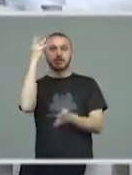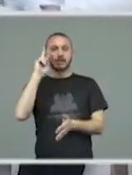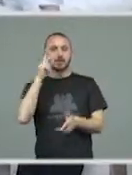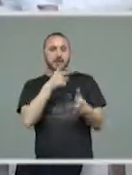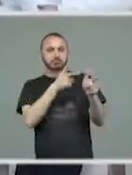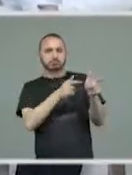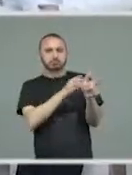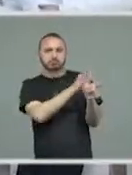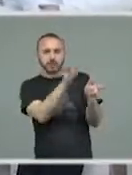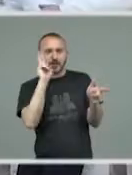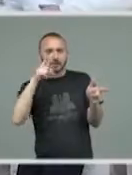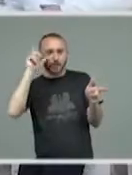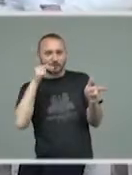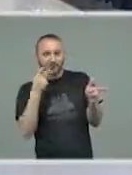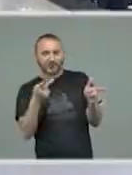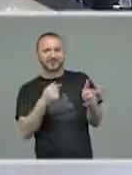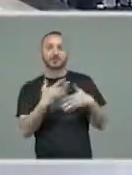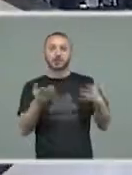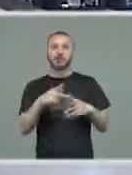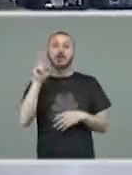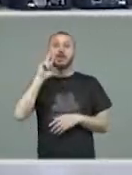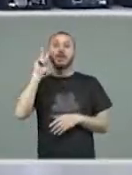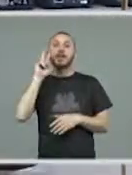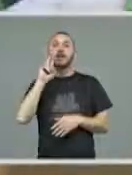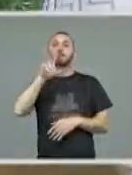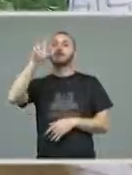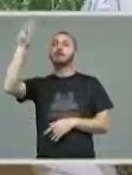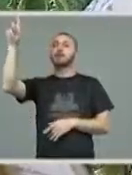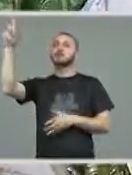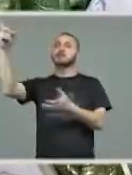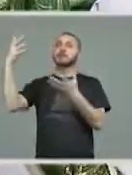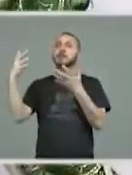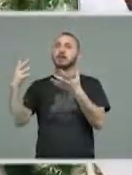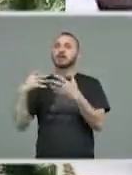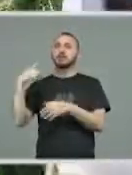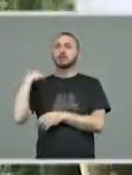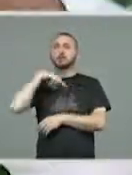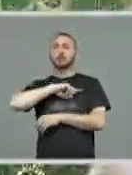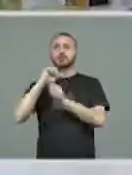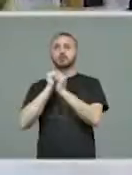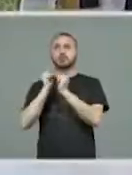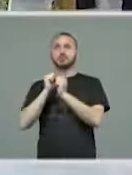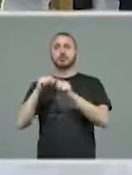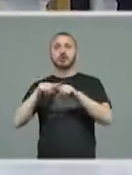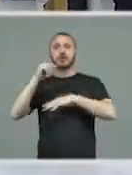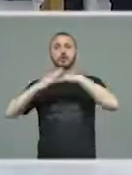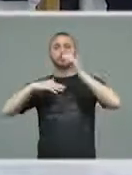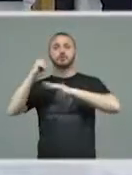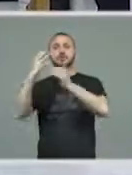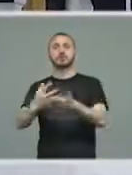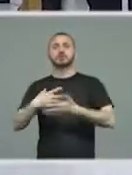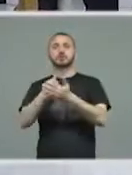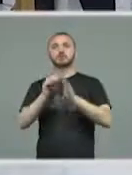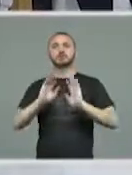Quando alguém lembrar da batalha, lembre de um Deus que nos quer e quer construir a redenção